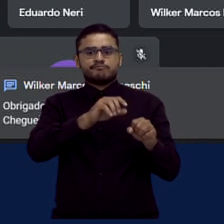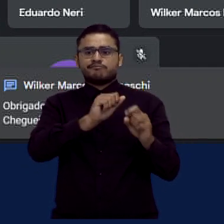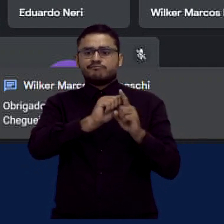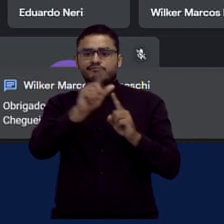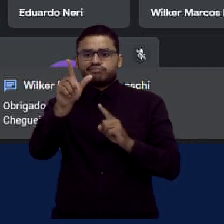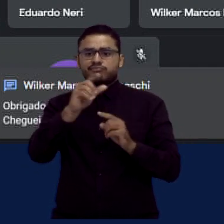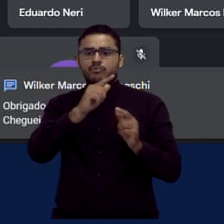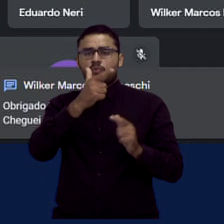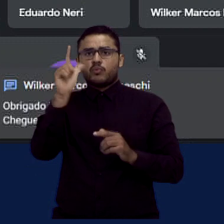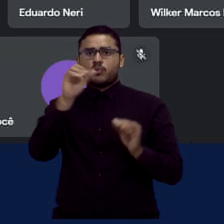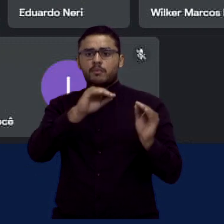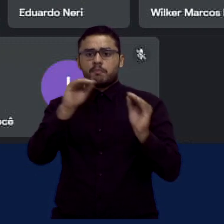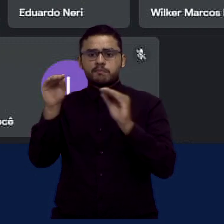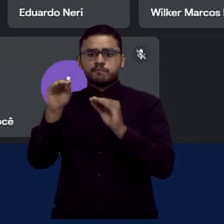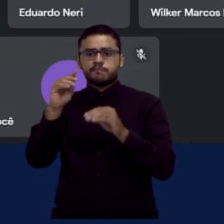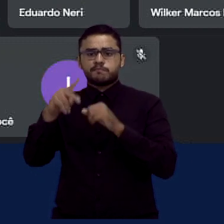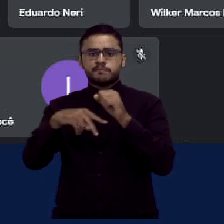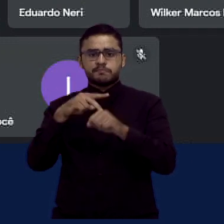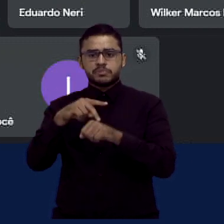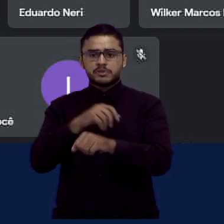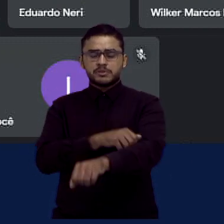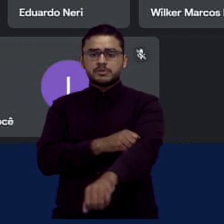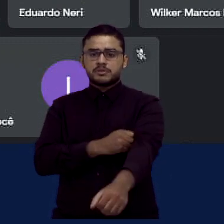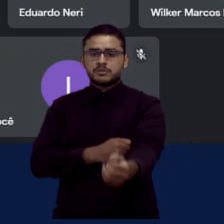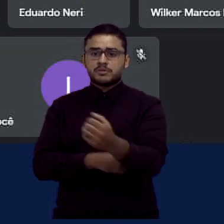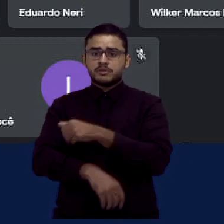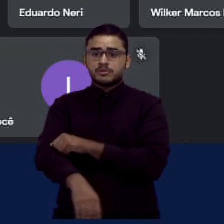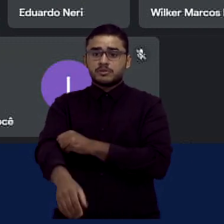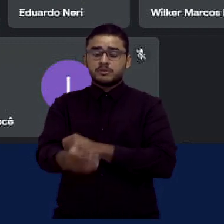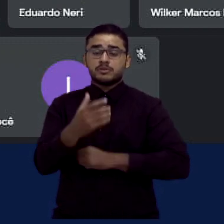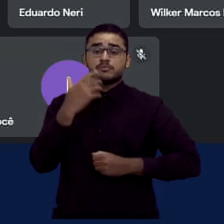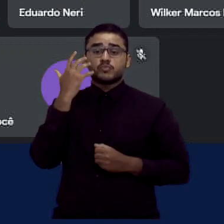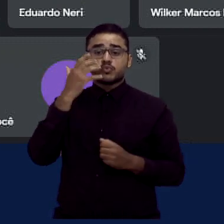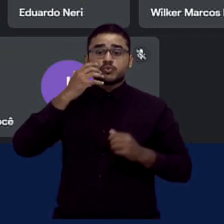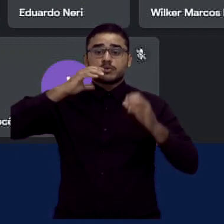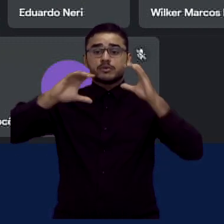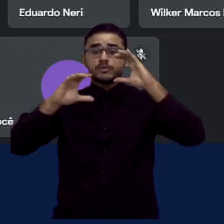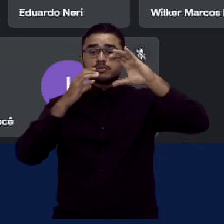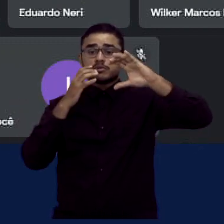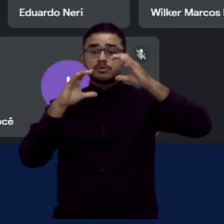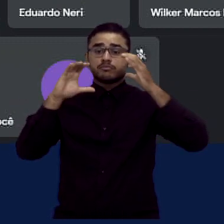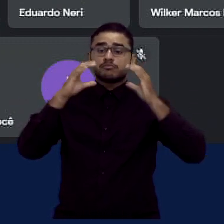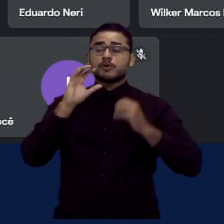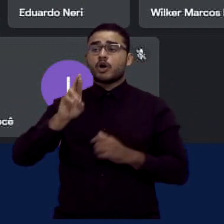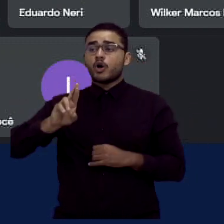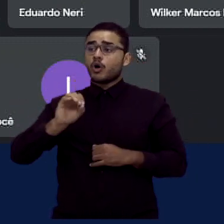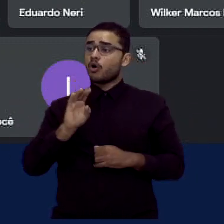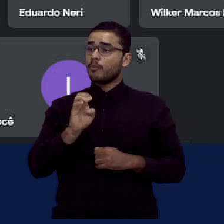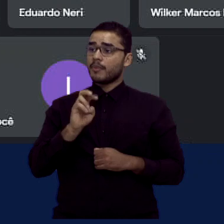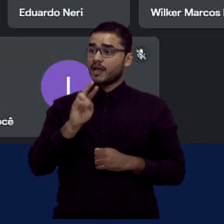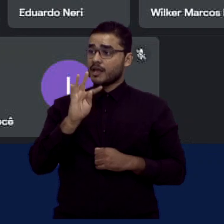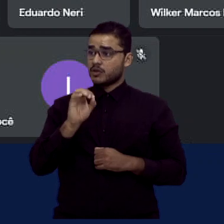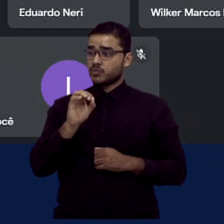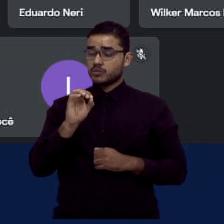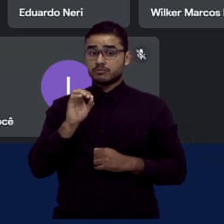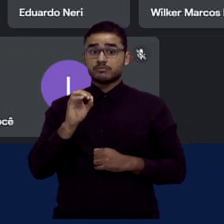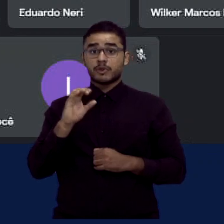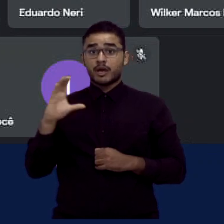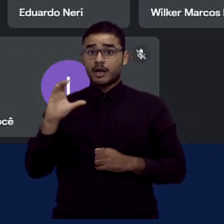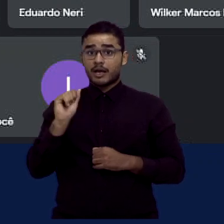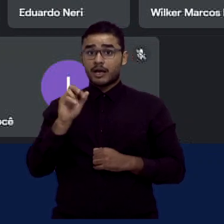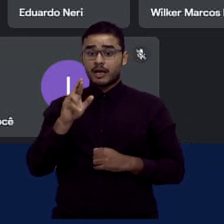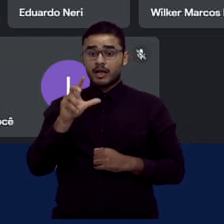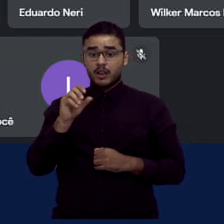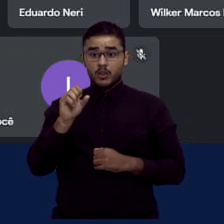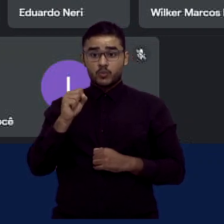ele, em suas músicas, era aquele iê, e tentava não se envolver politicamente para poder não